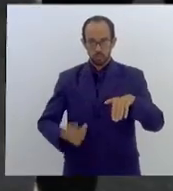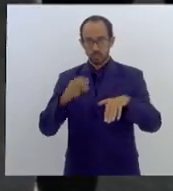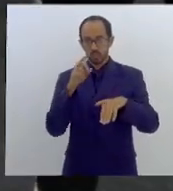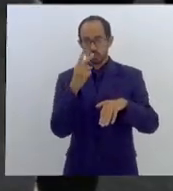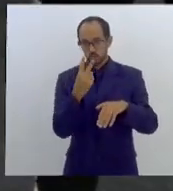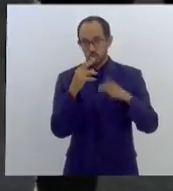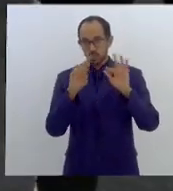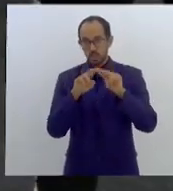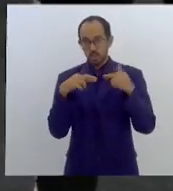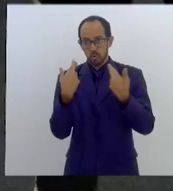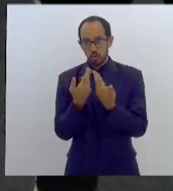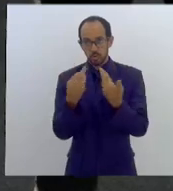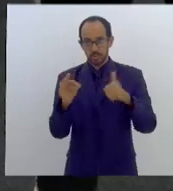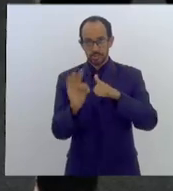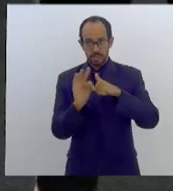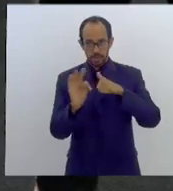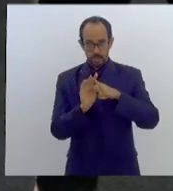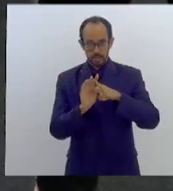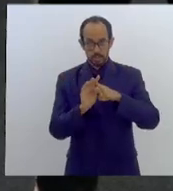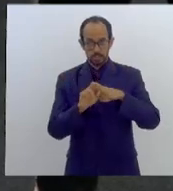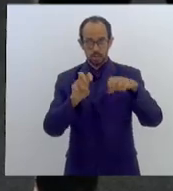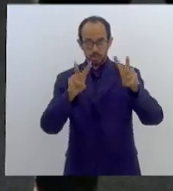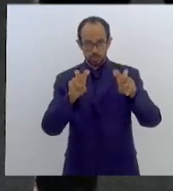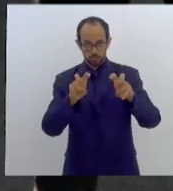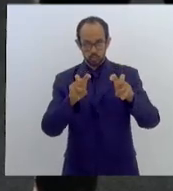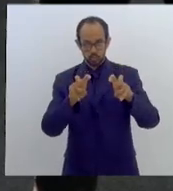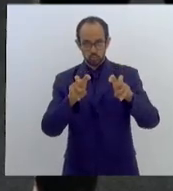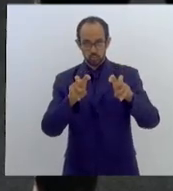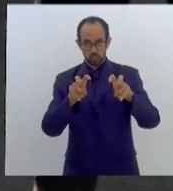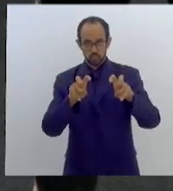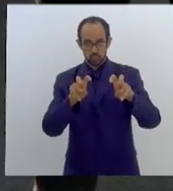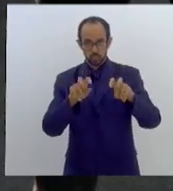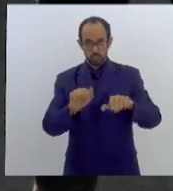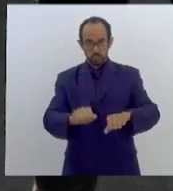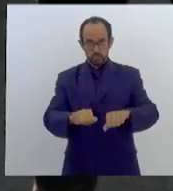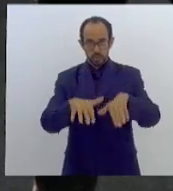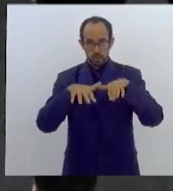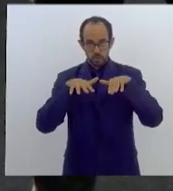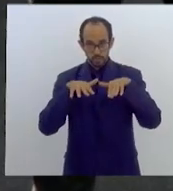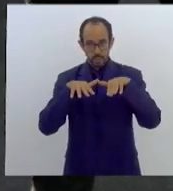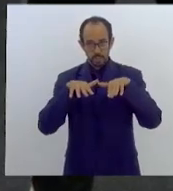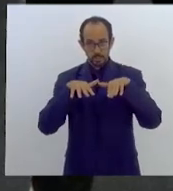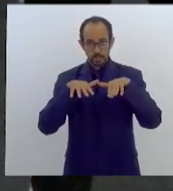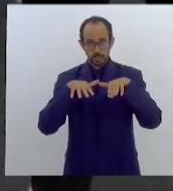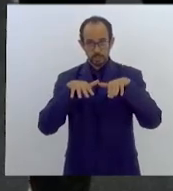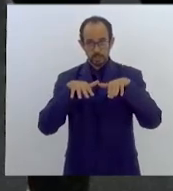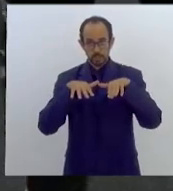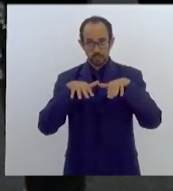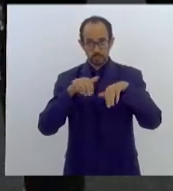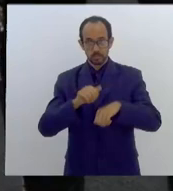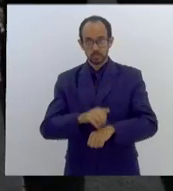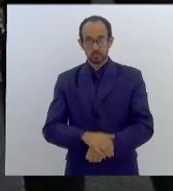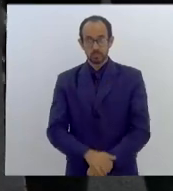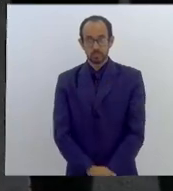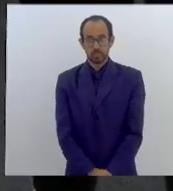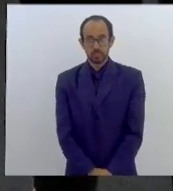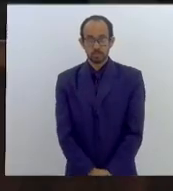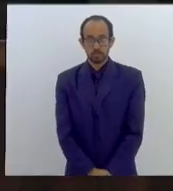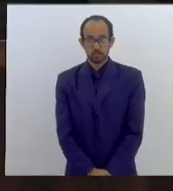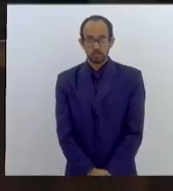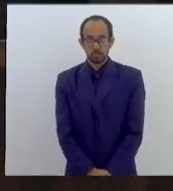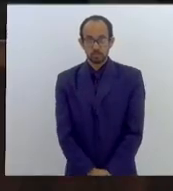reuniões técnicas para tratar desse assunto. Nas audiências, só se está... Um instante, por favor, deputada Marta. Chico, por